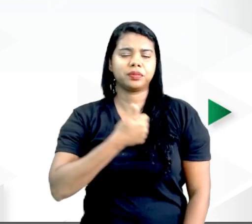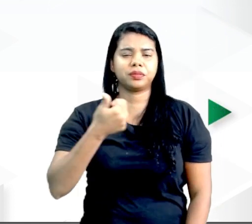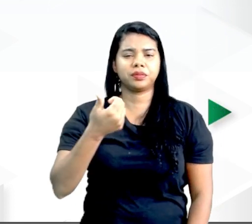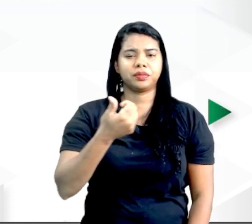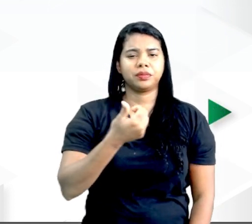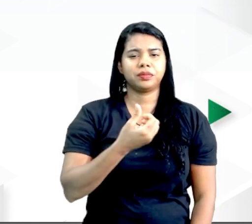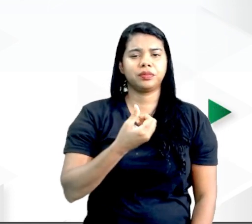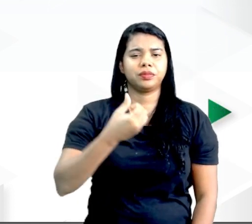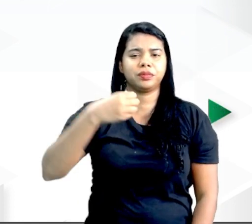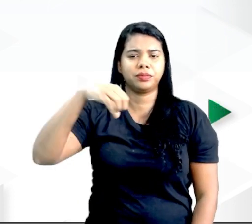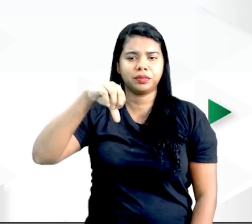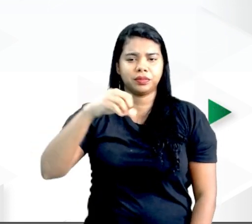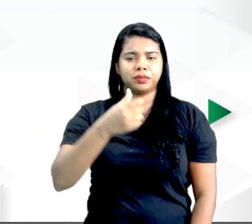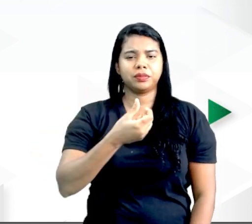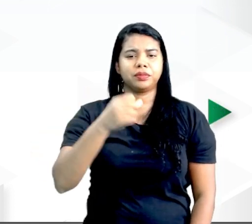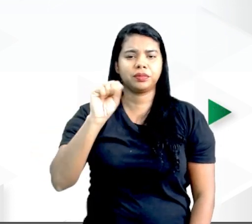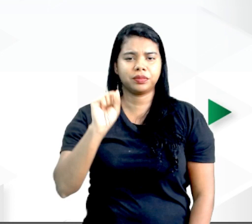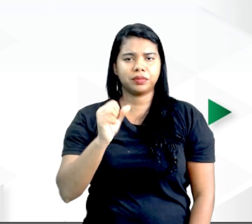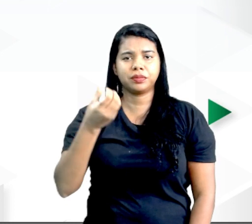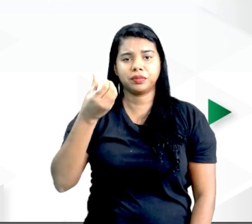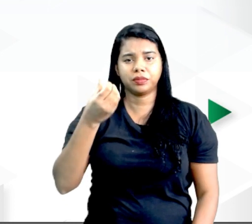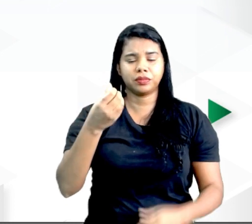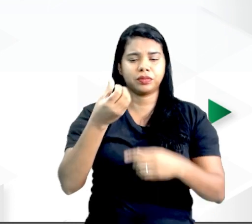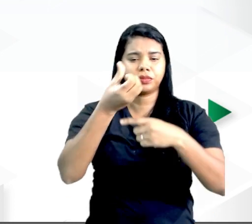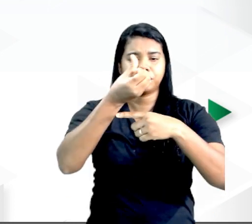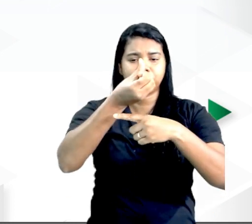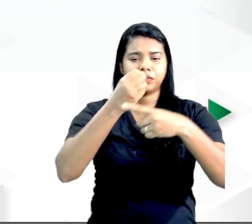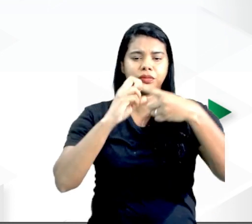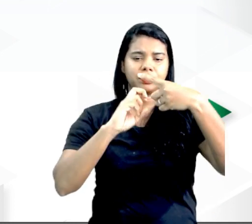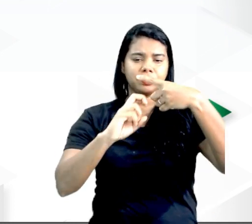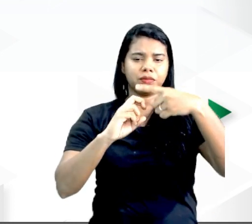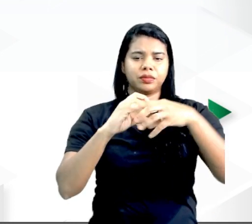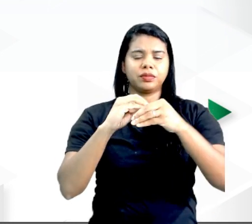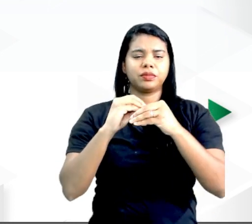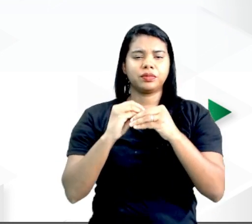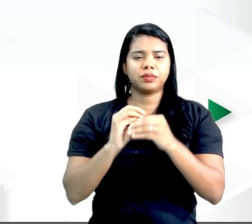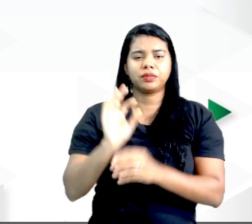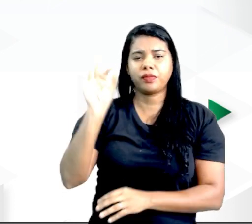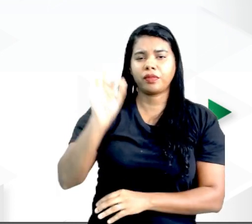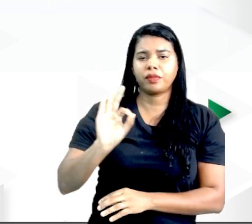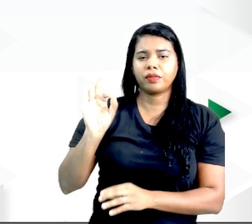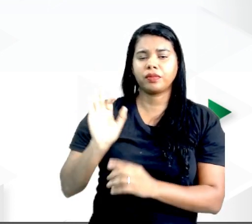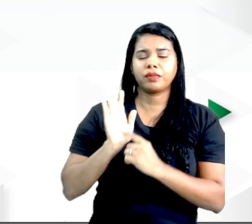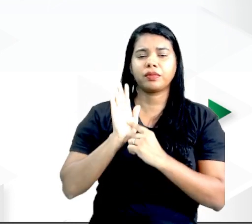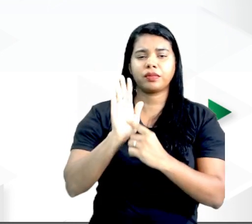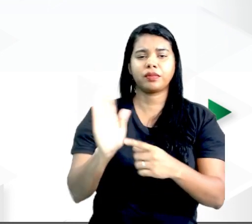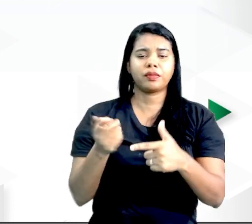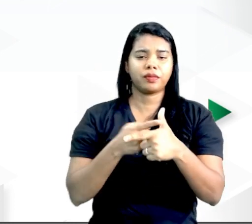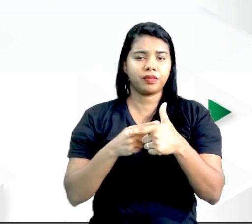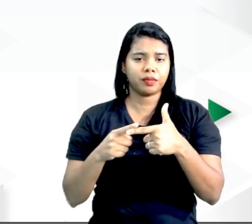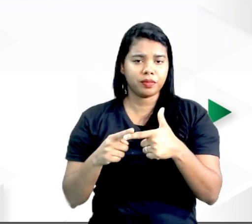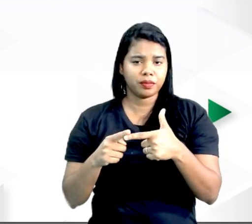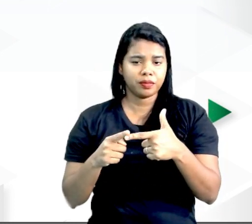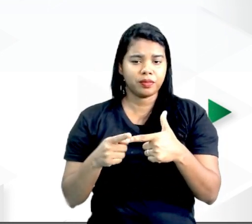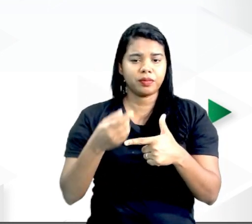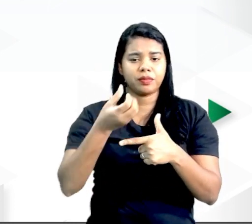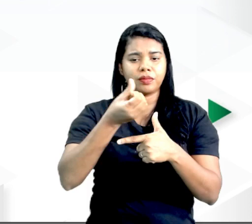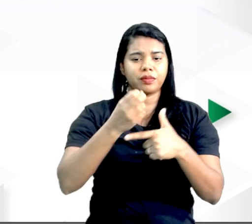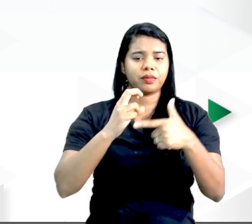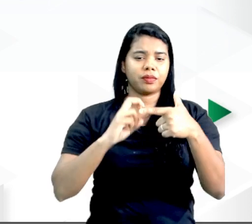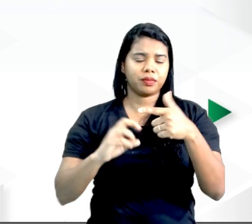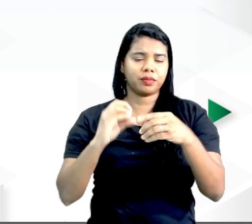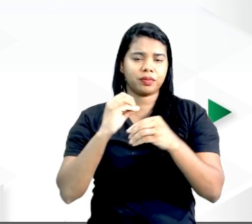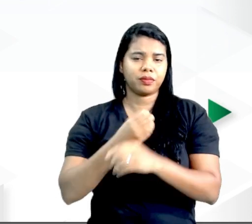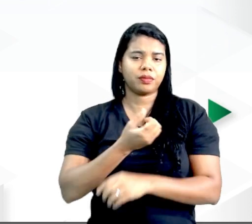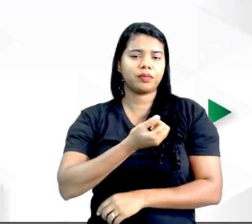e 2018, 6/5. Se eu quiser representar na forma de taxa, eu vou dividir 6 por 5 e aí eu terei o